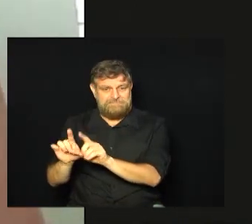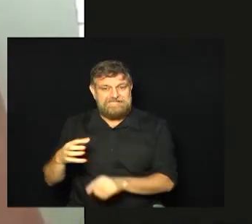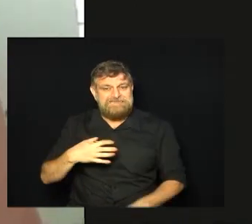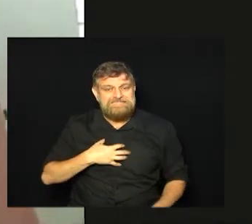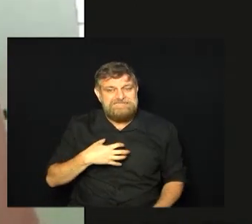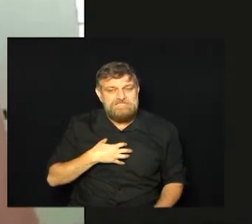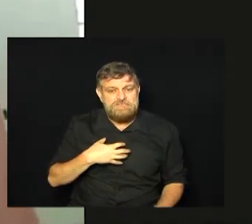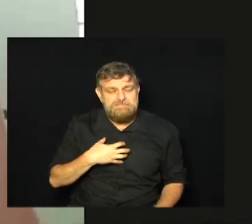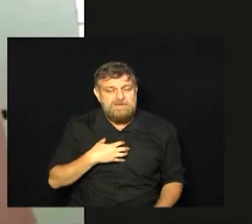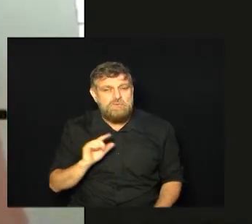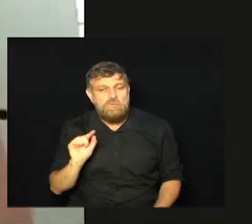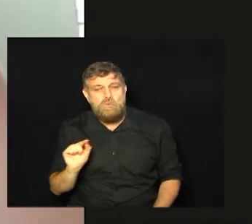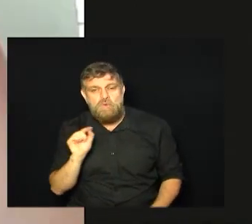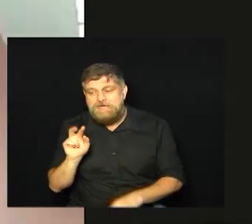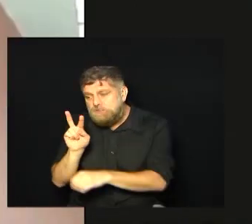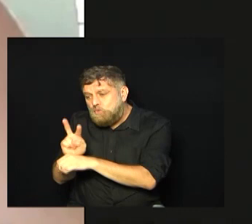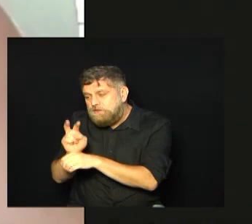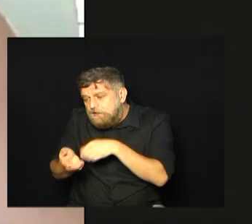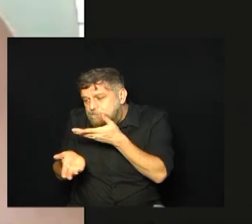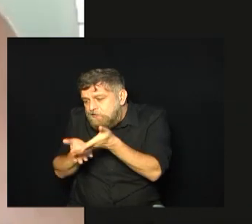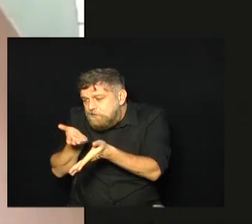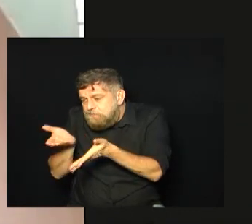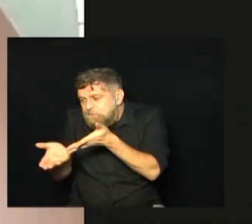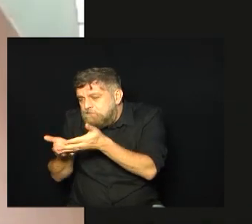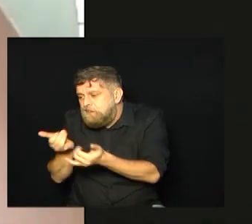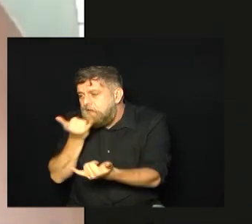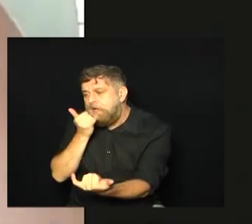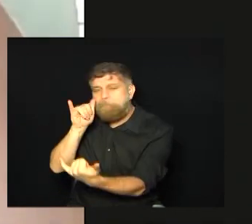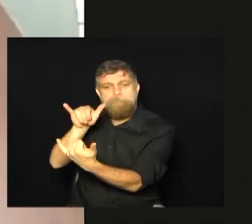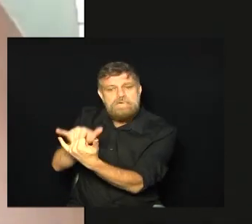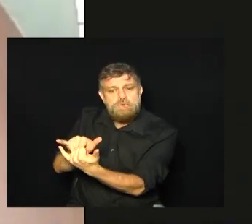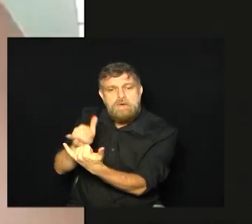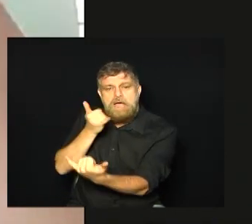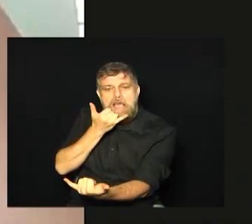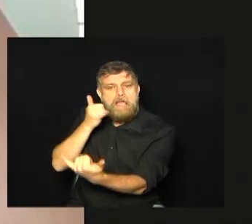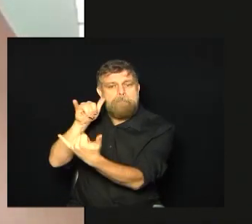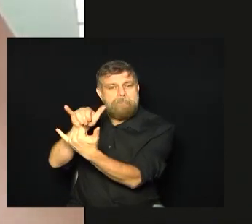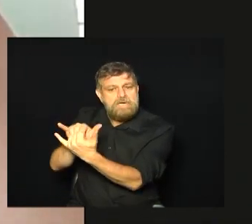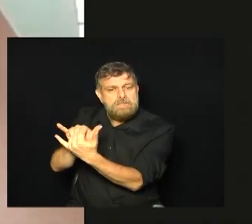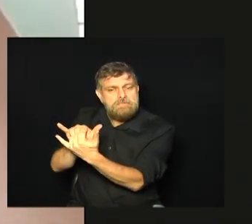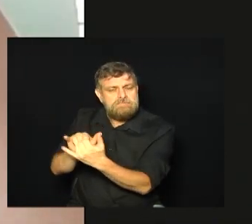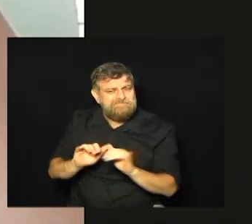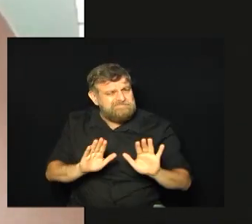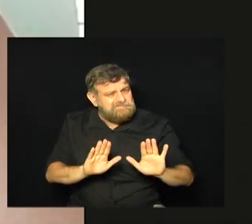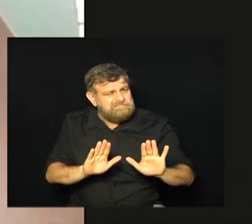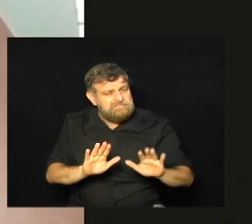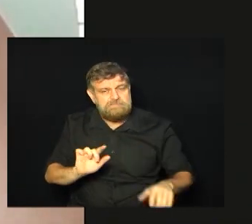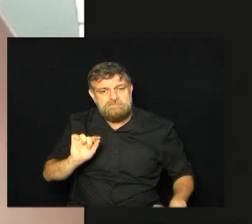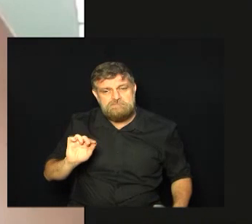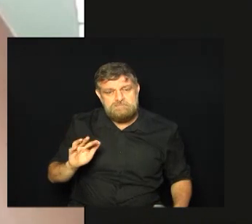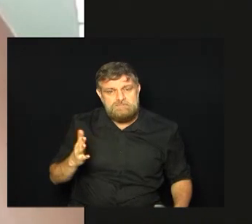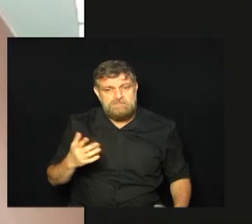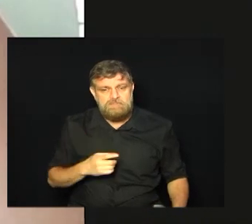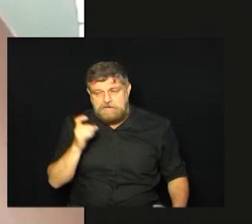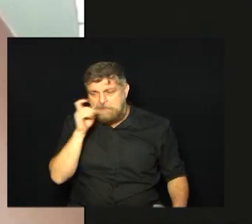esse instinto de cuidar do outro, né, de relevar tudo que o outro faz e de mentir